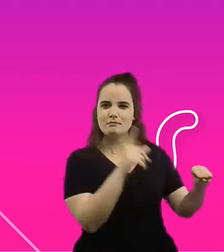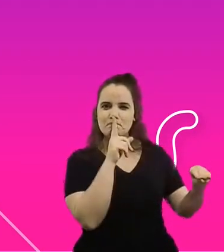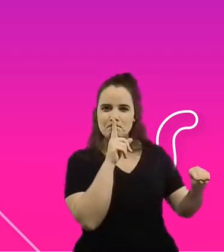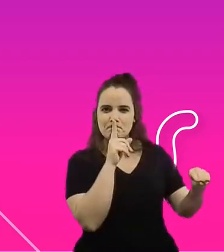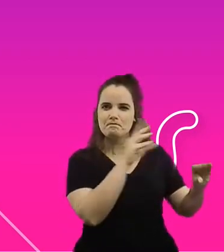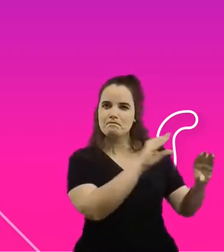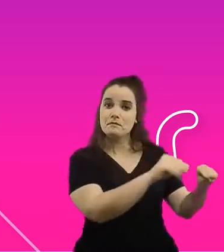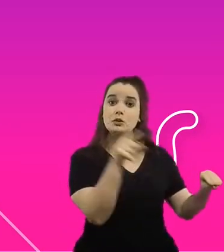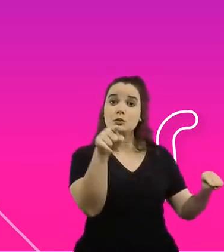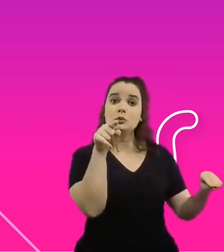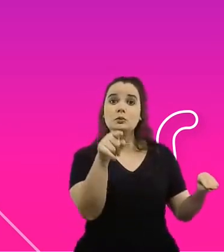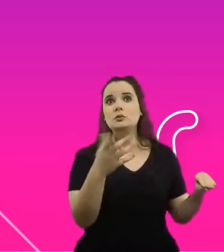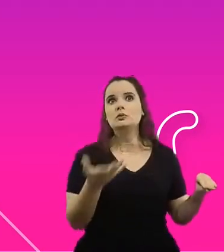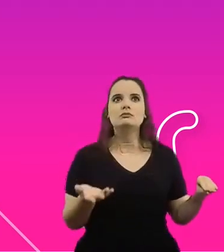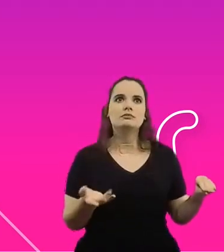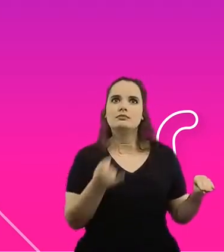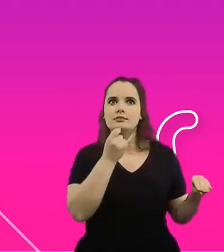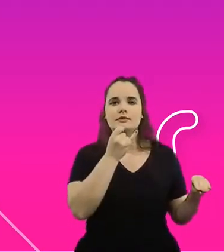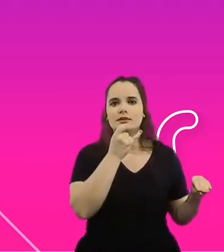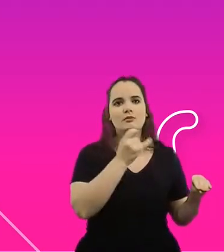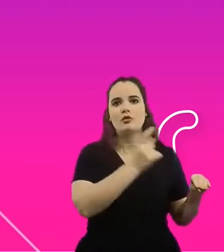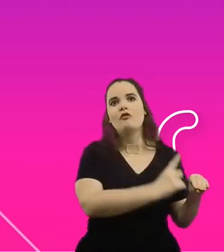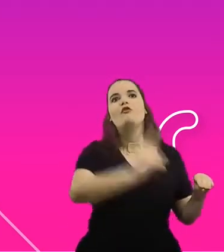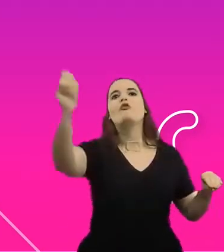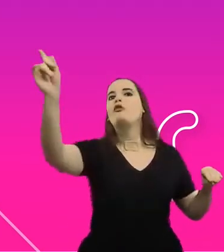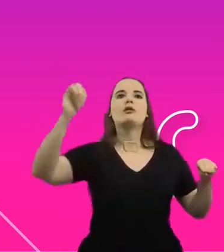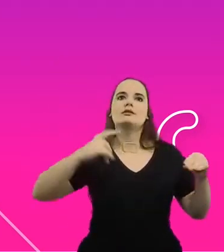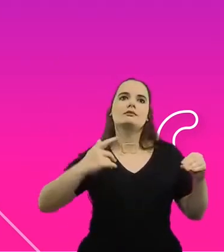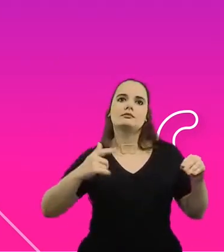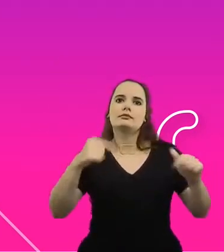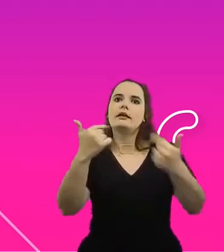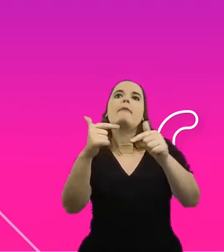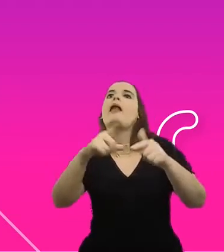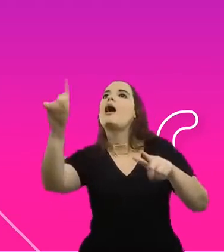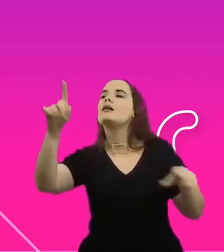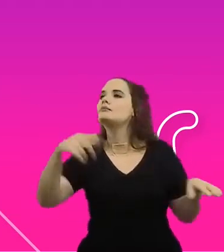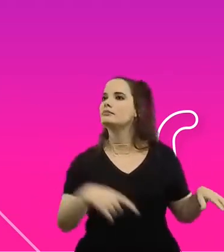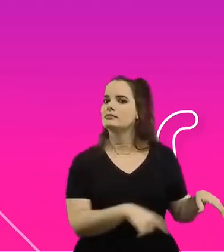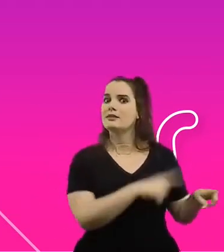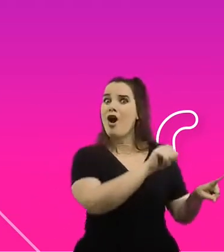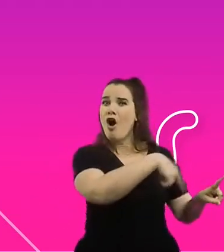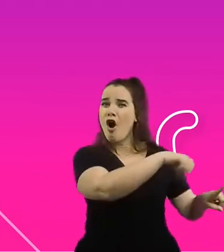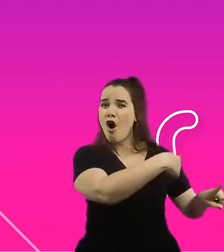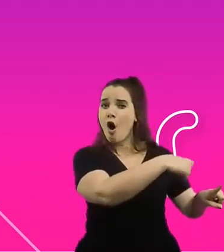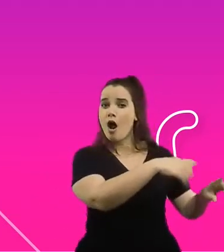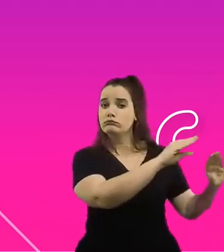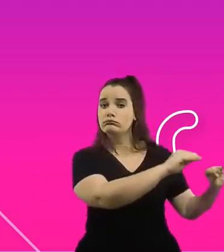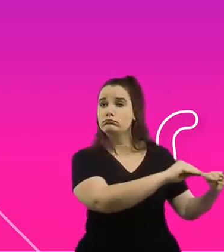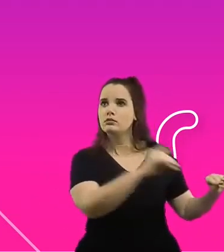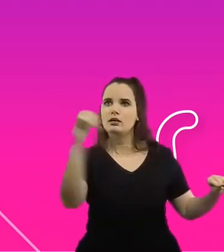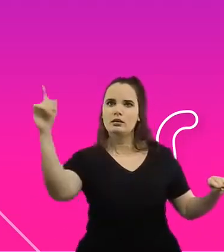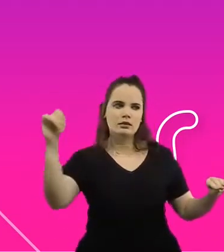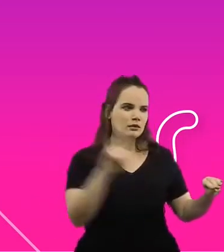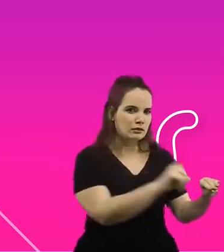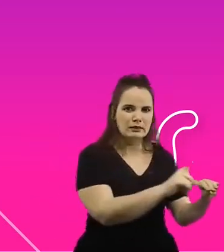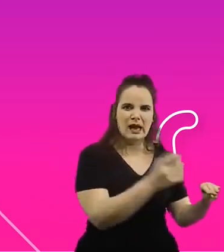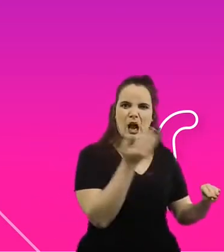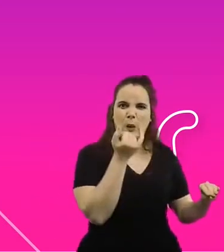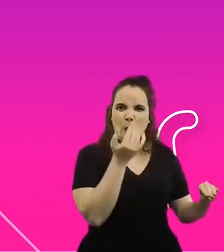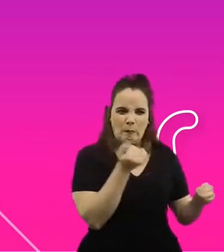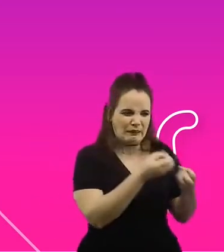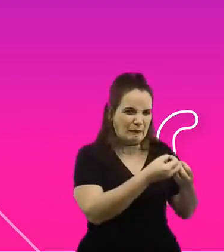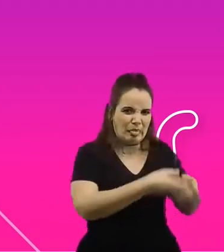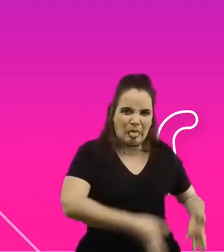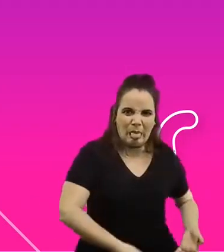você foi passar o dia no trabalho. Quando você voltar ali, não sei quantas horas depois, tá tudo estragado ali